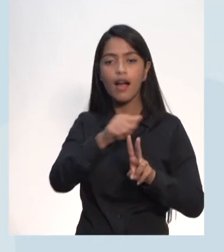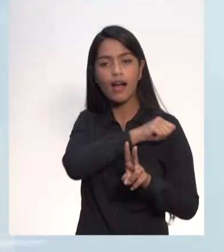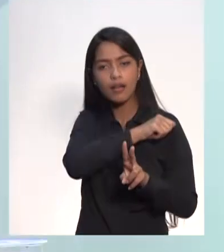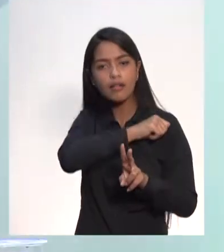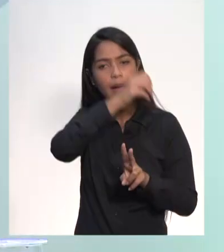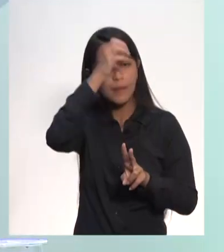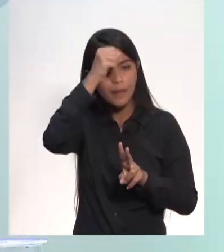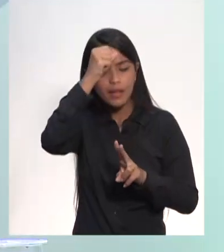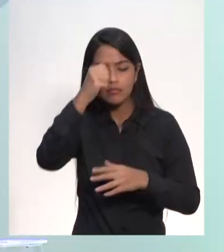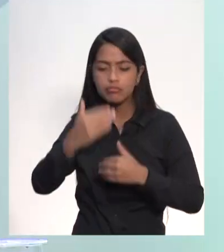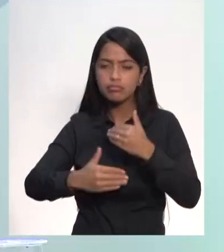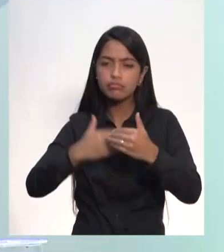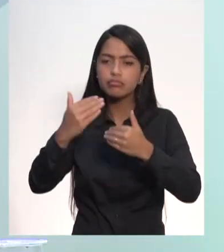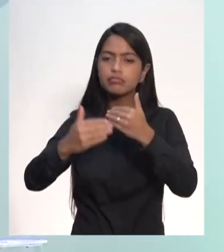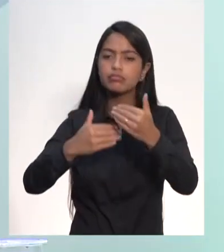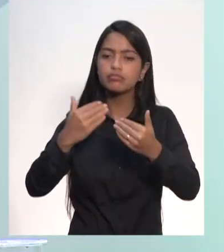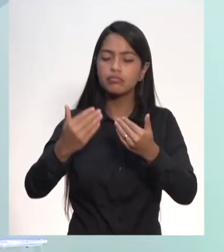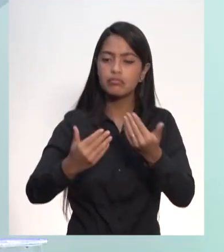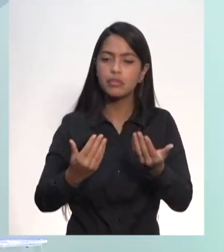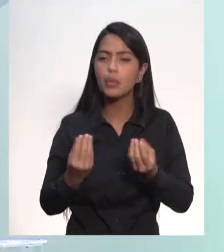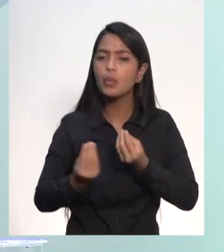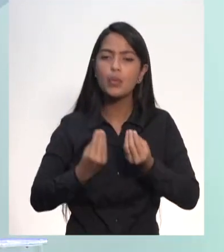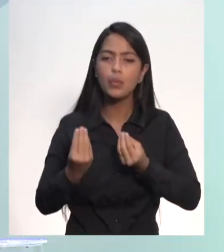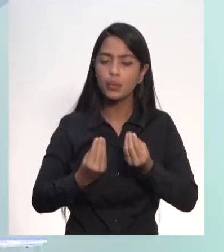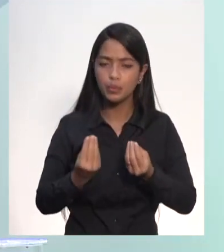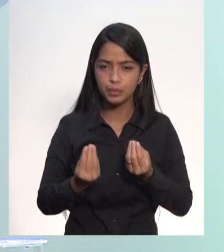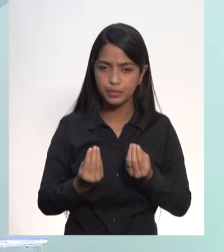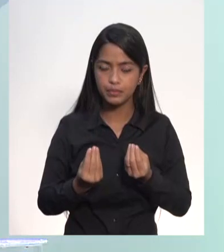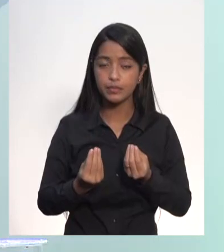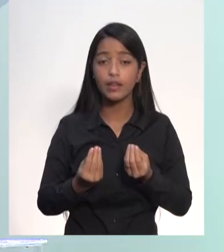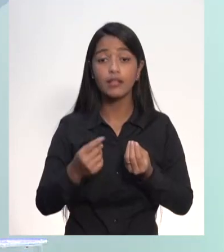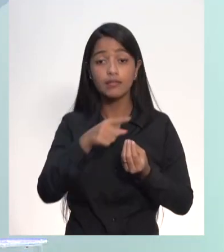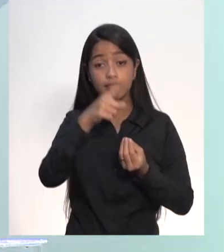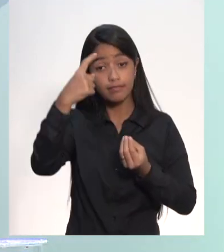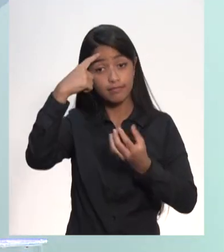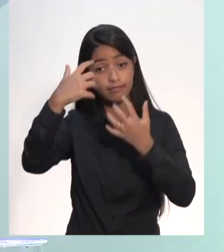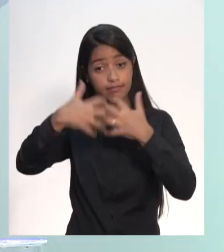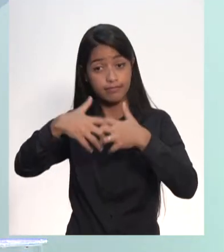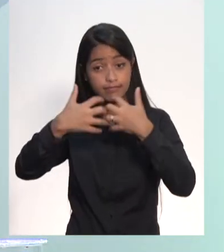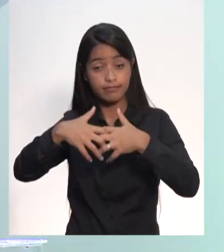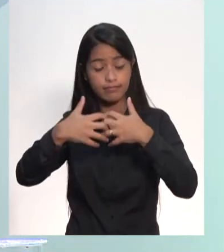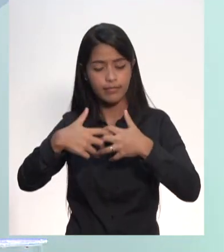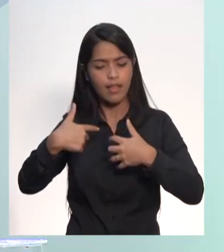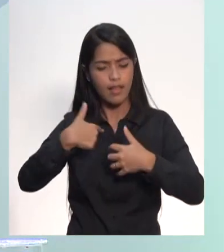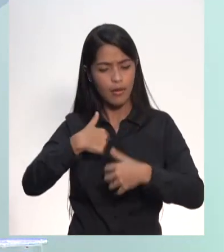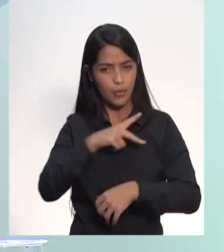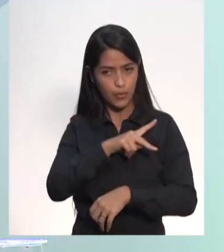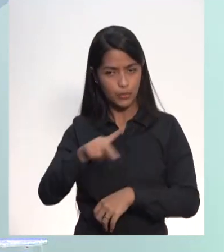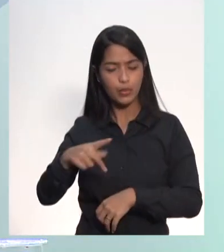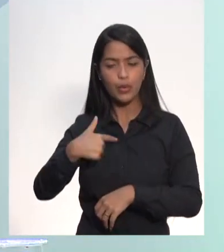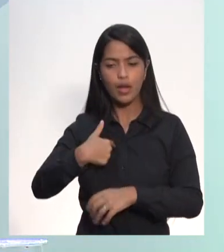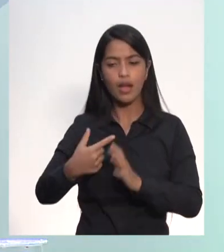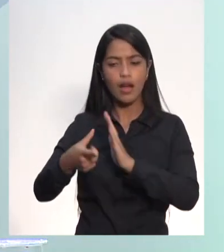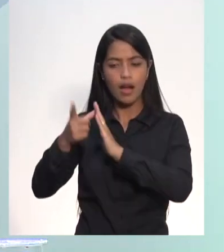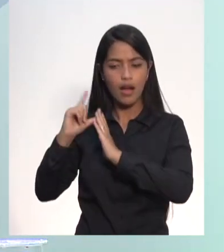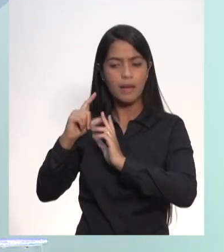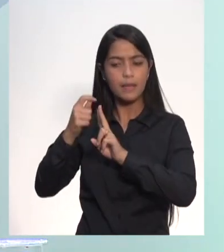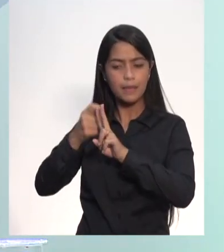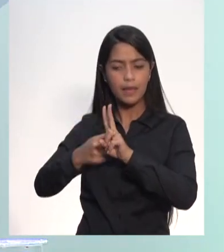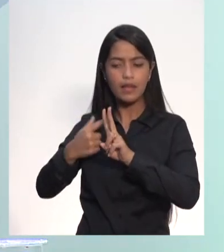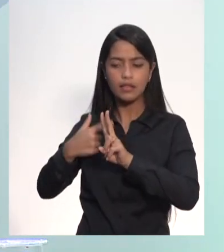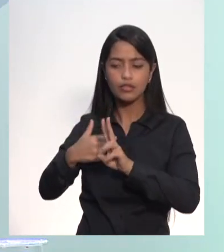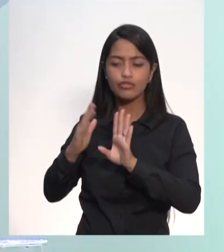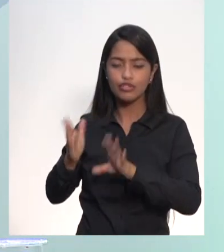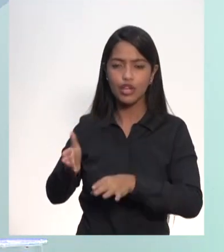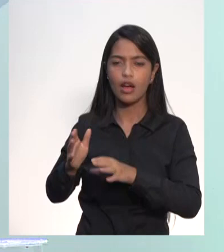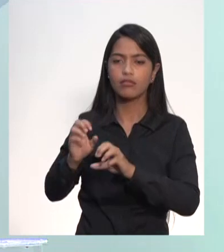última questão, ela serve para esse momento, né, entender o que eu já fiz no comecinho do bimestre e como eu vou retomar a partir